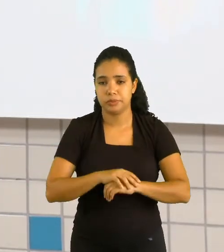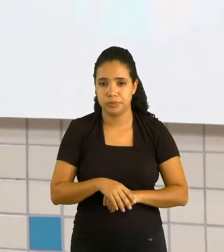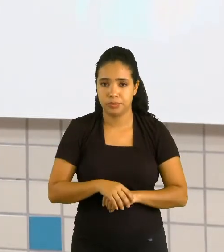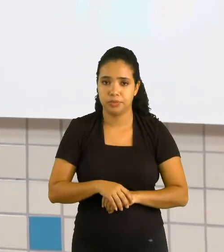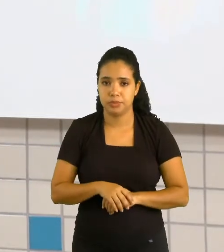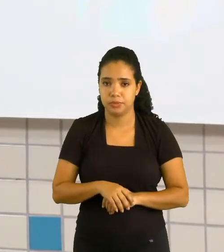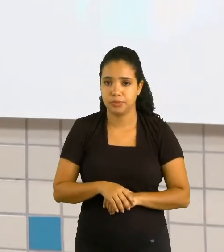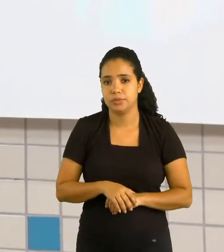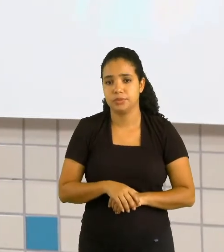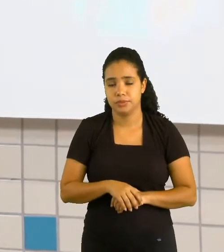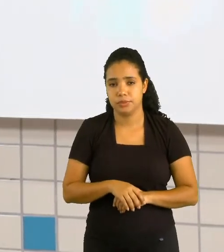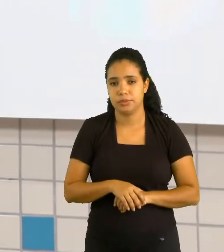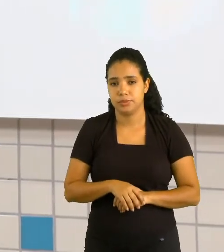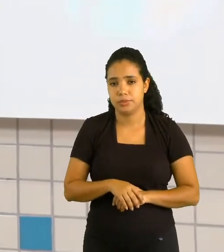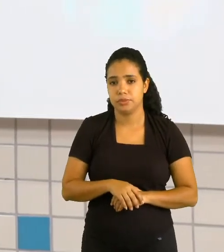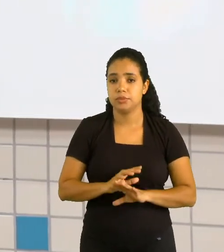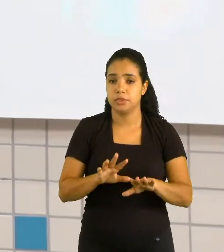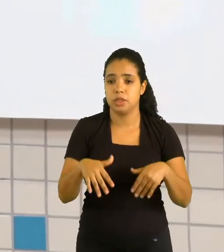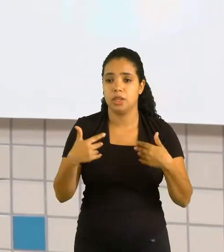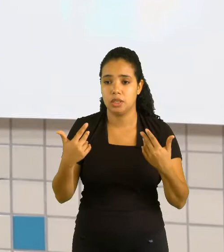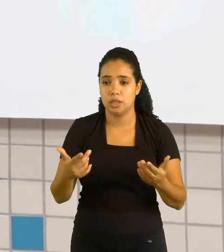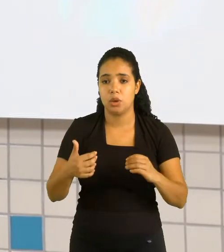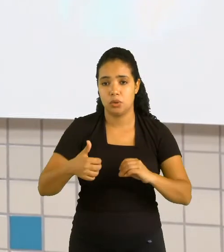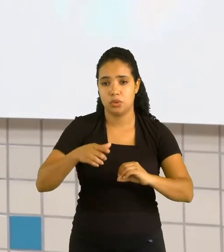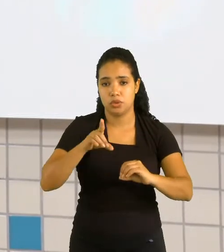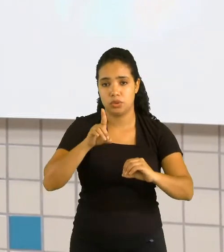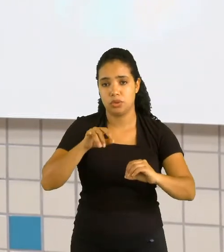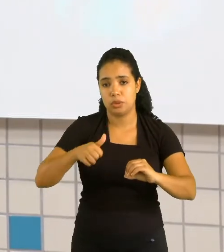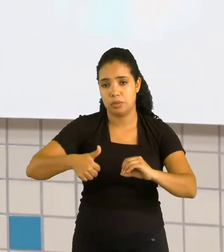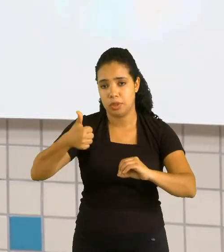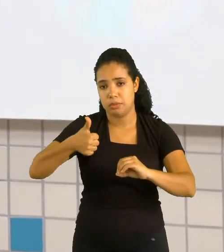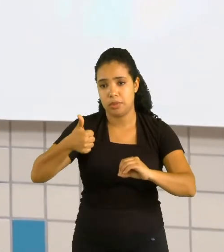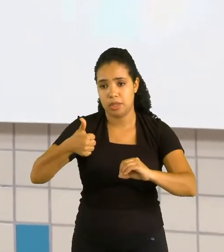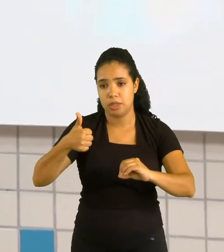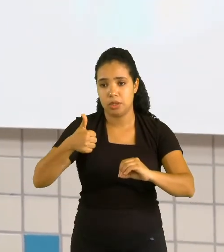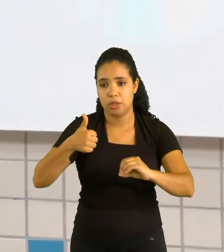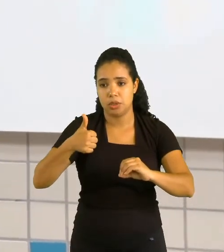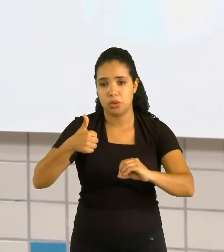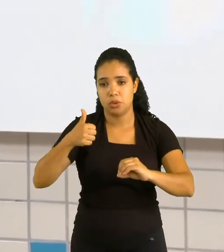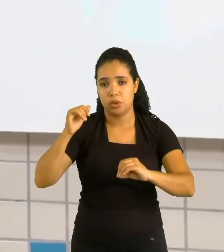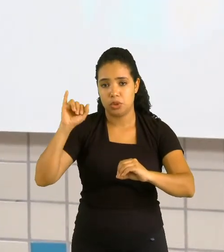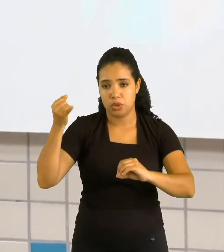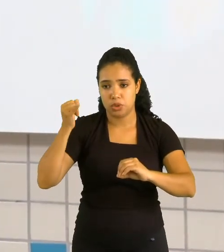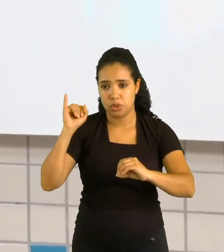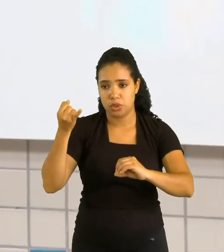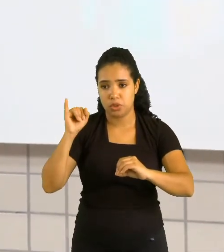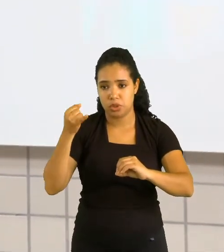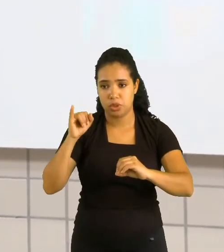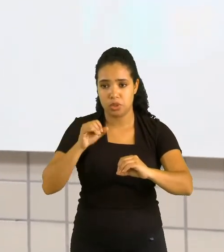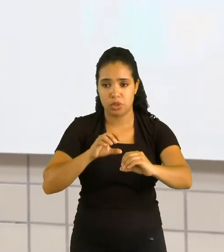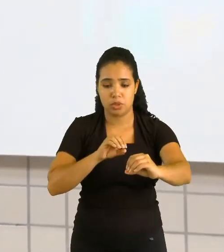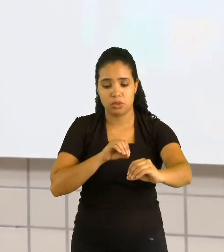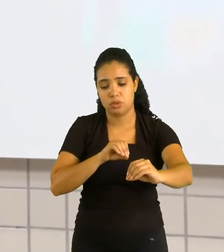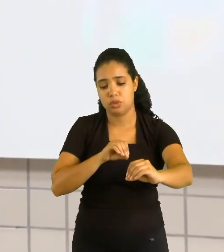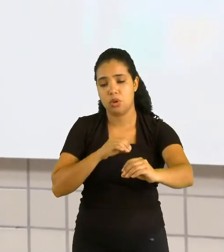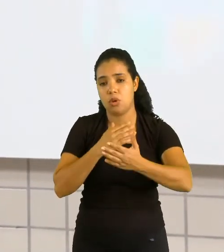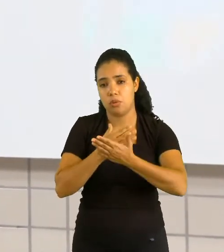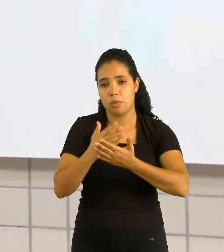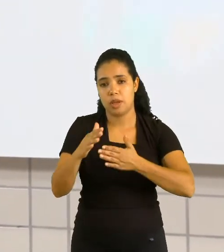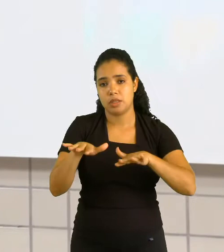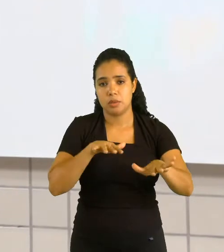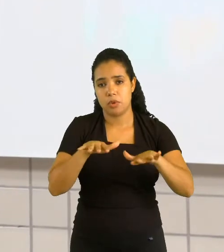como a gente viu. Então, lá no dia 1º de janeiro, para usar o nosso calendário, a Terra começa o seu movimento